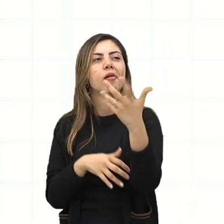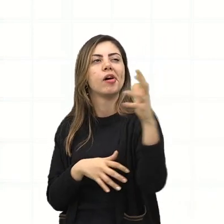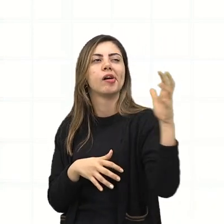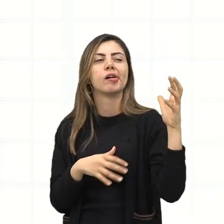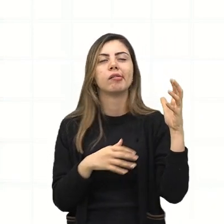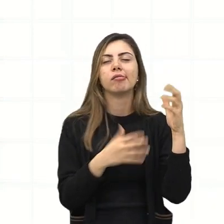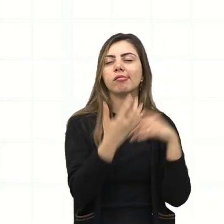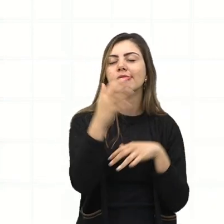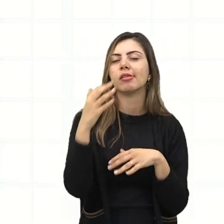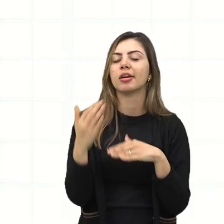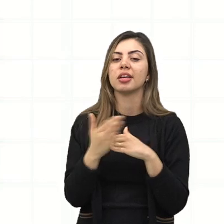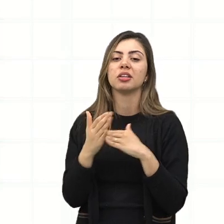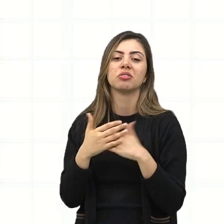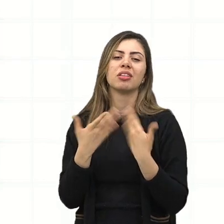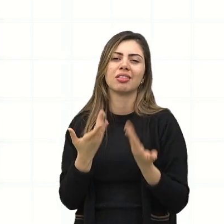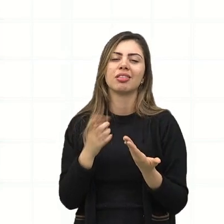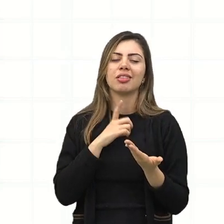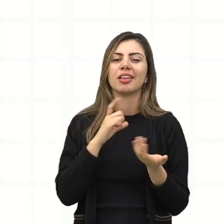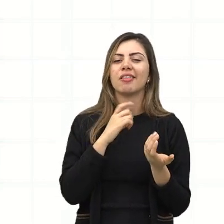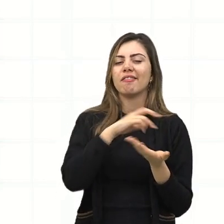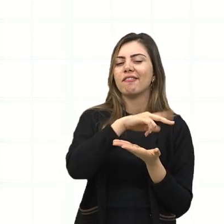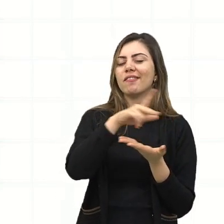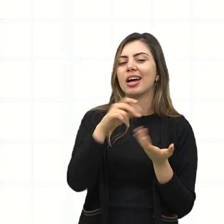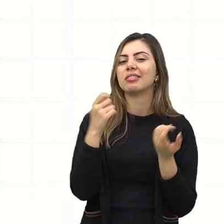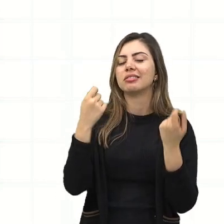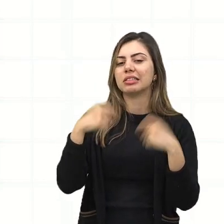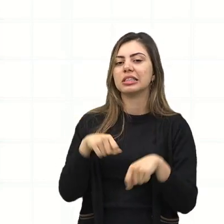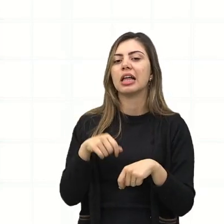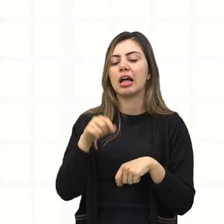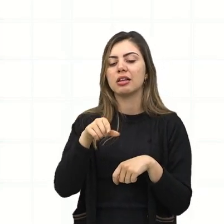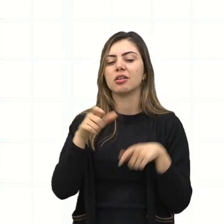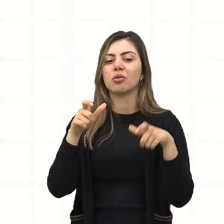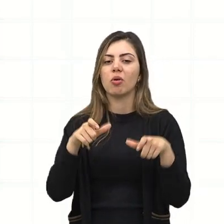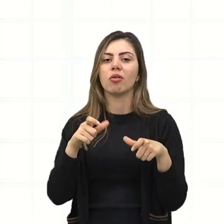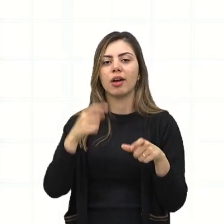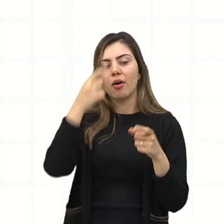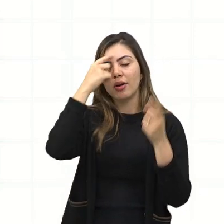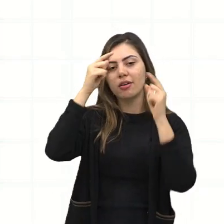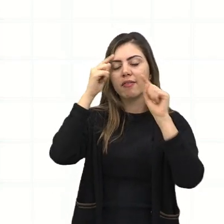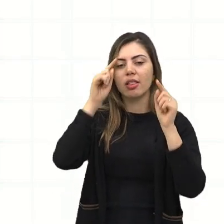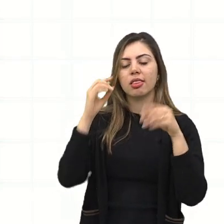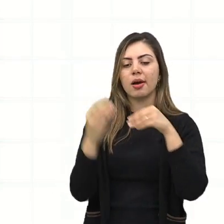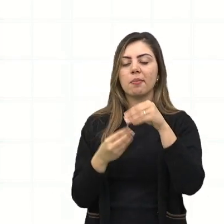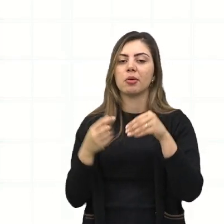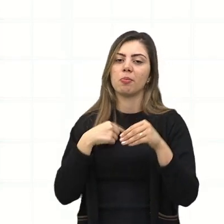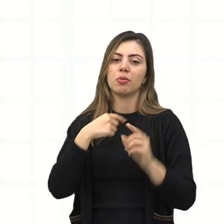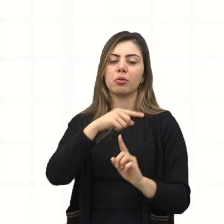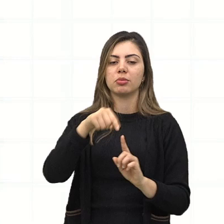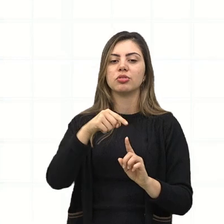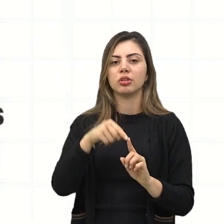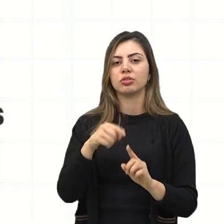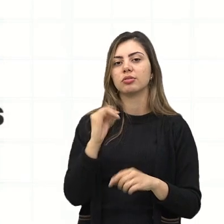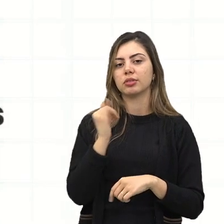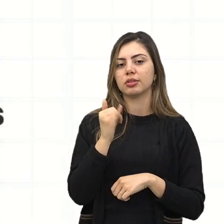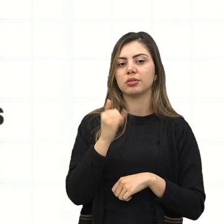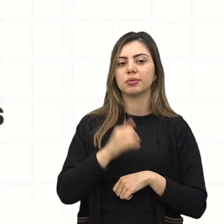gente tem várias possibilidades de usar esse lugar de acordo com o que eu quero fazer na minha